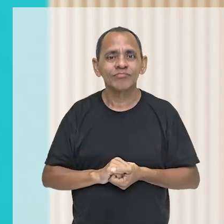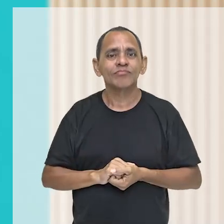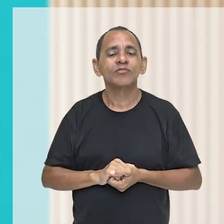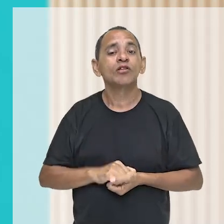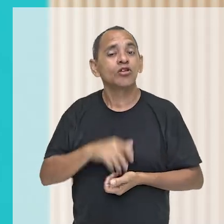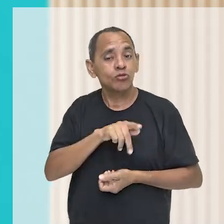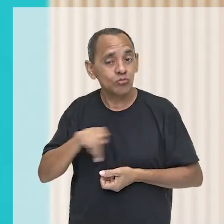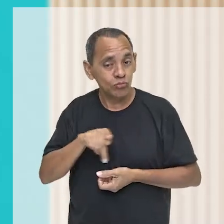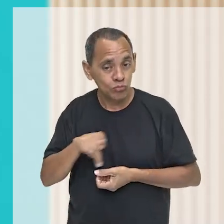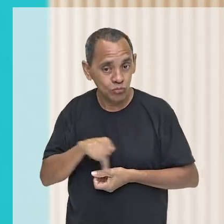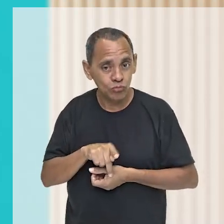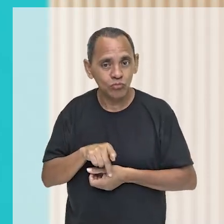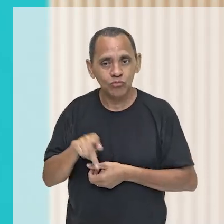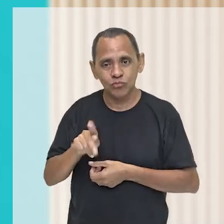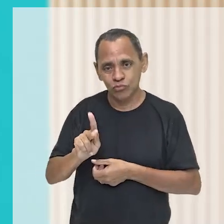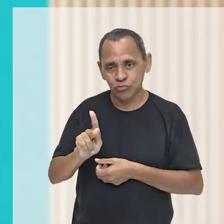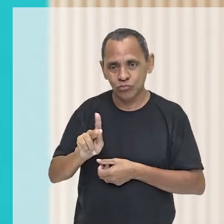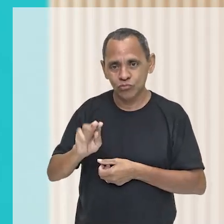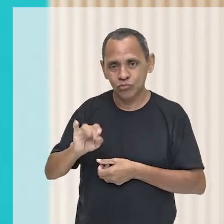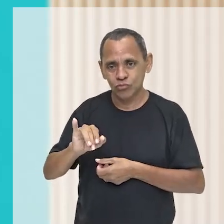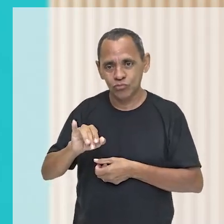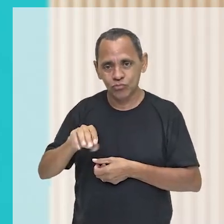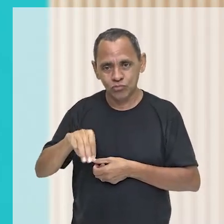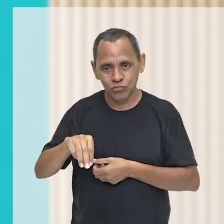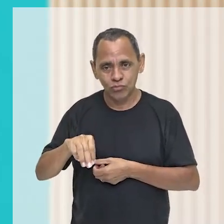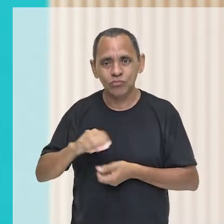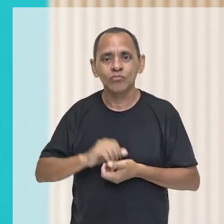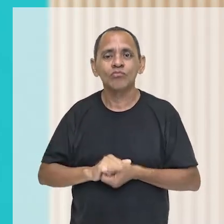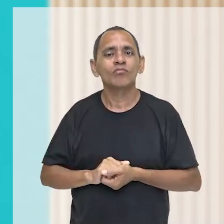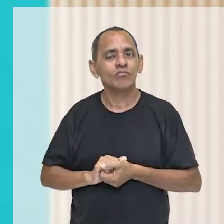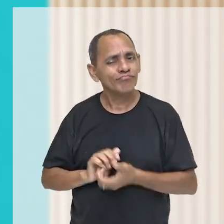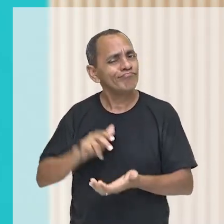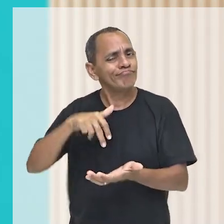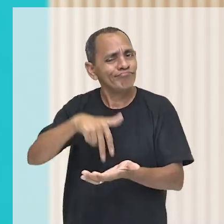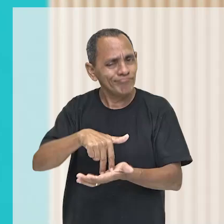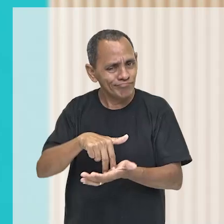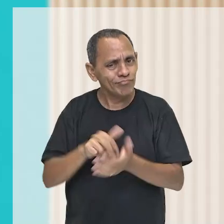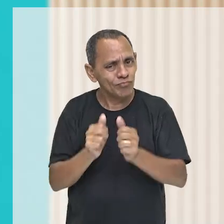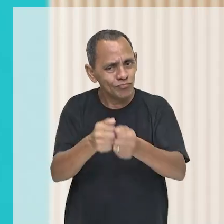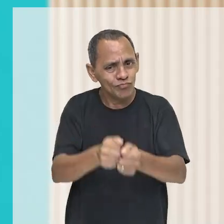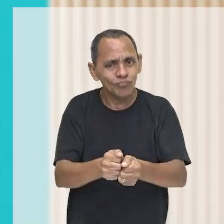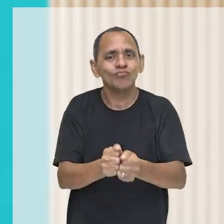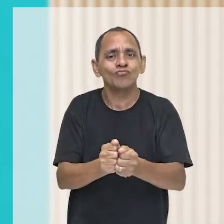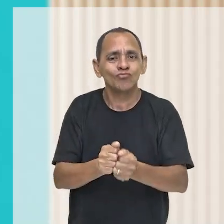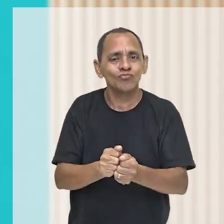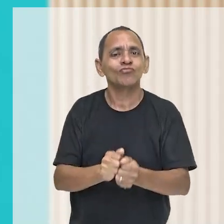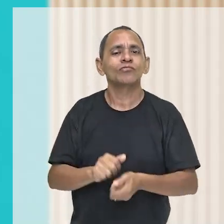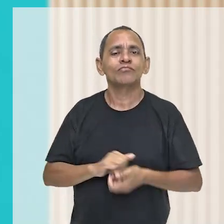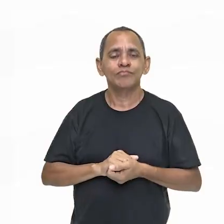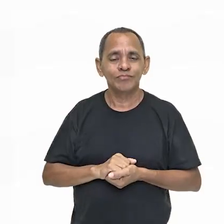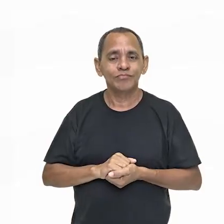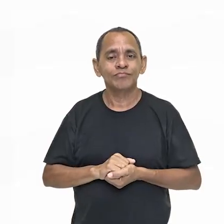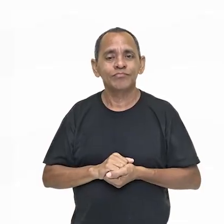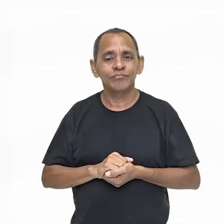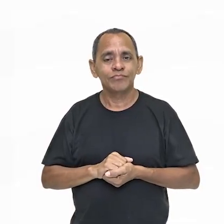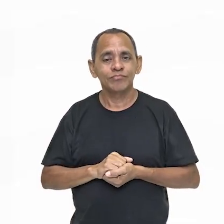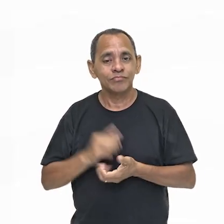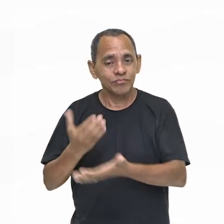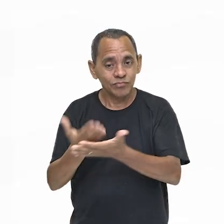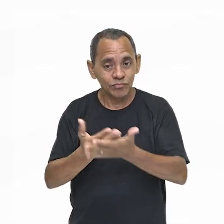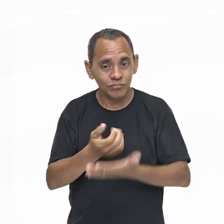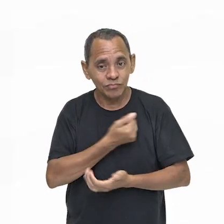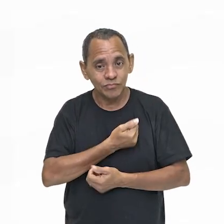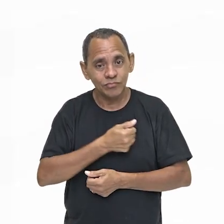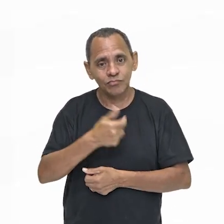Kim Raoni e é um prazer imenso estar aqui com vocês para podermos ver a aula de número 21, Objeto